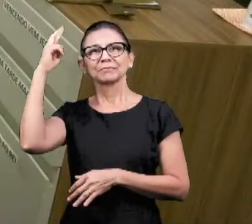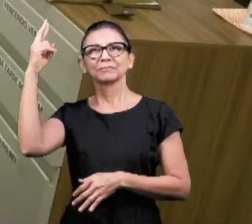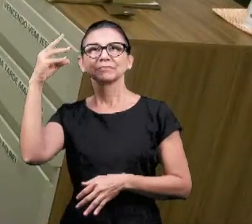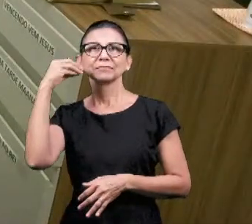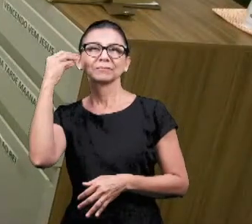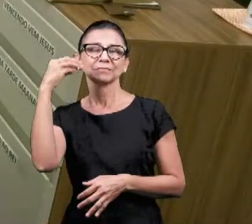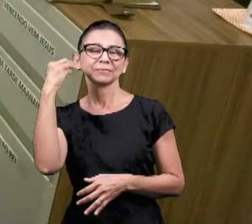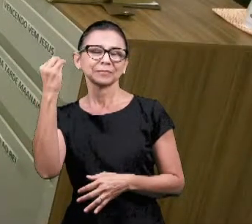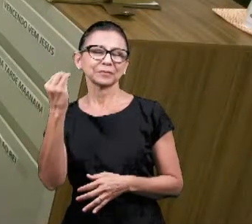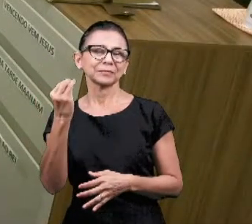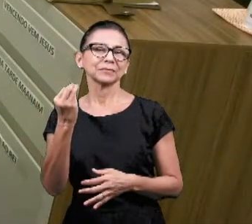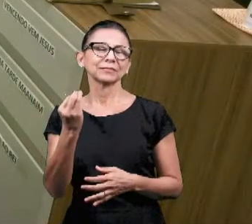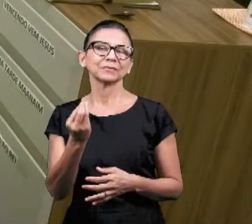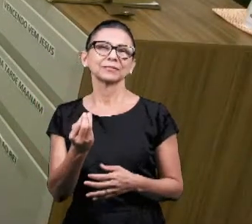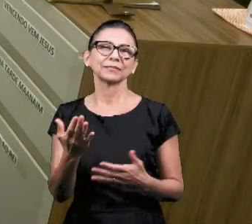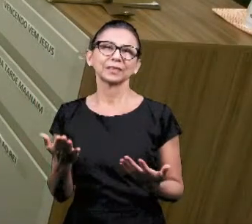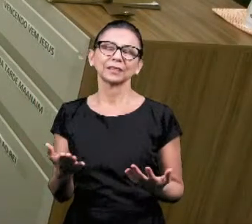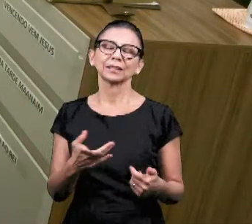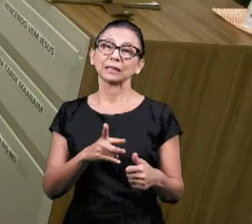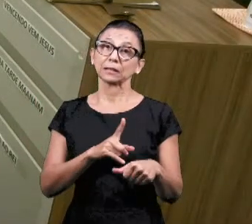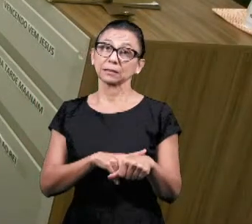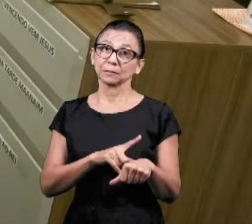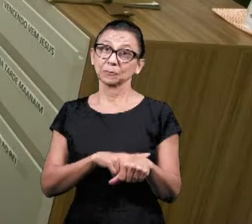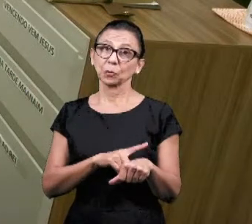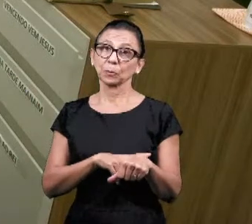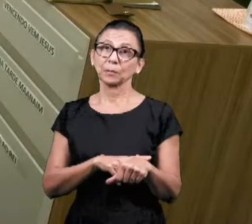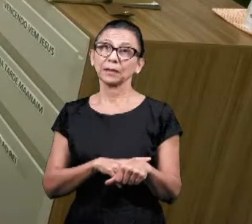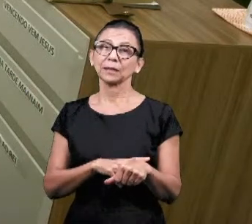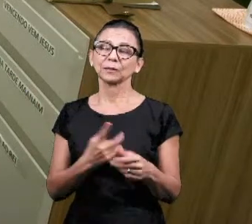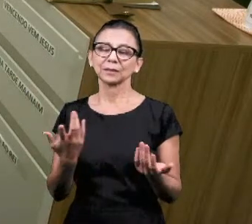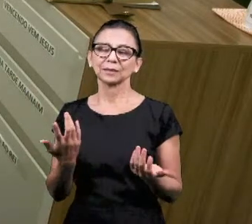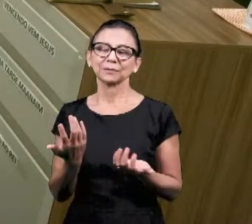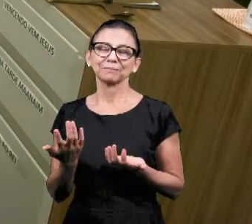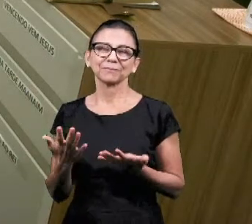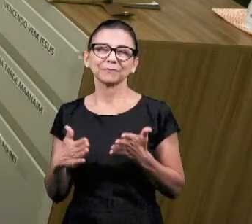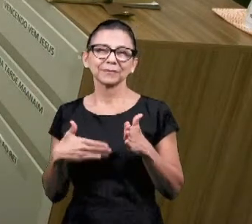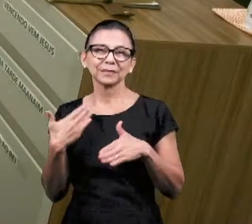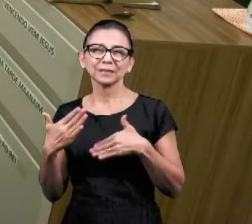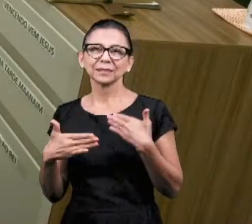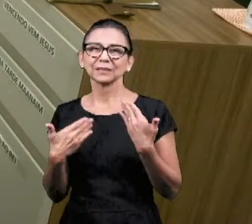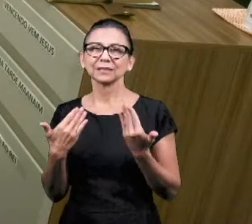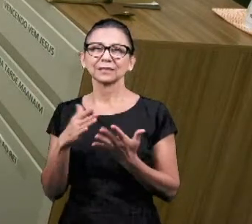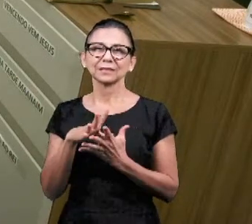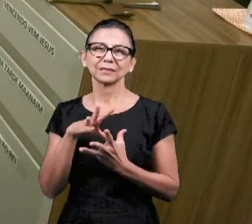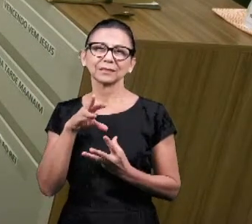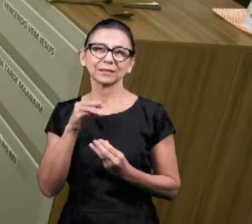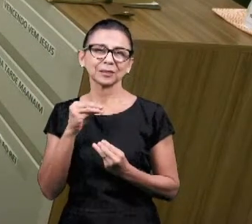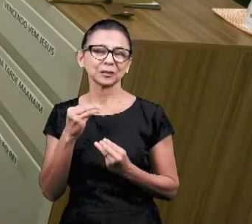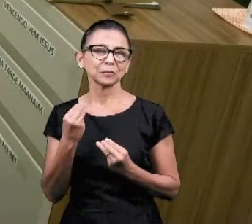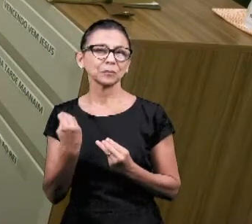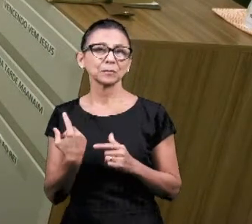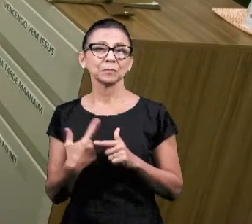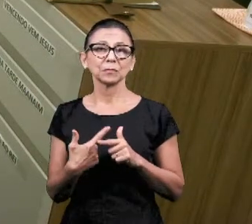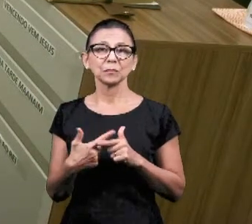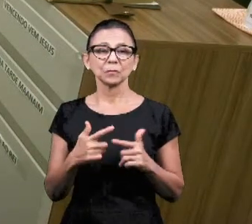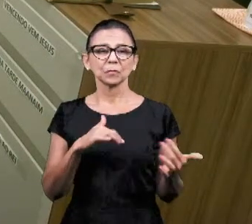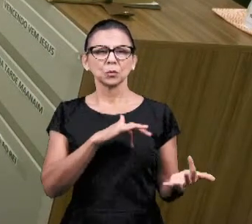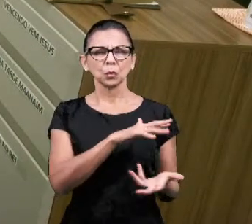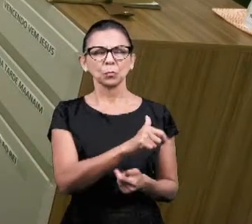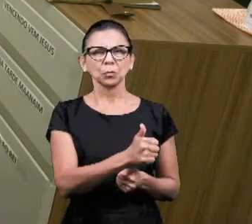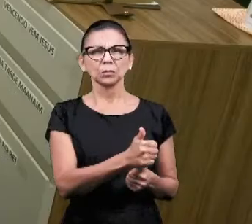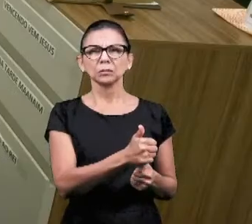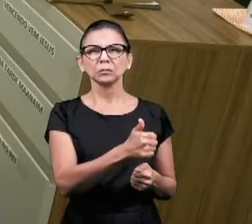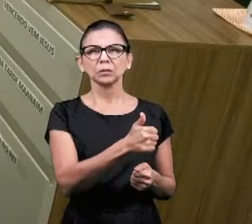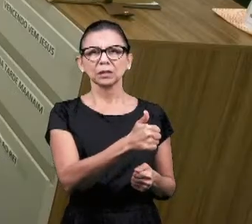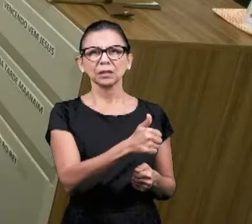são momentos assim que a nossa alma se alegra, nosso coração se alegra, porque é verdade. O mundo tem as suas alegrias, são